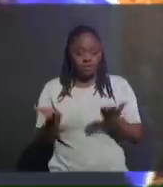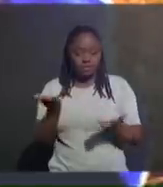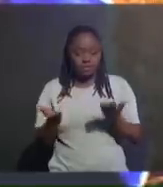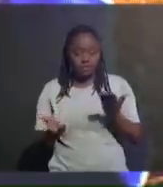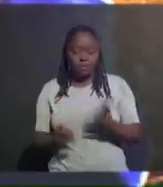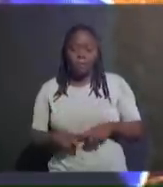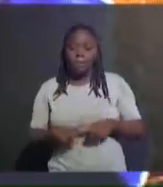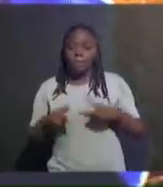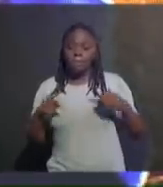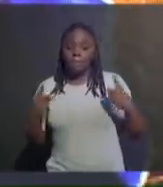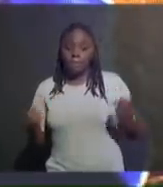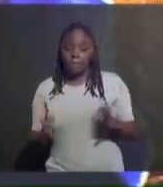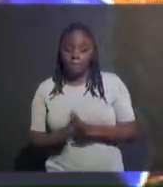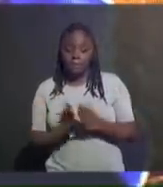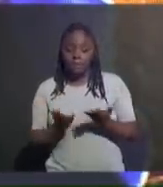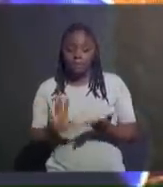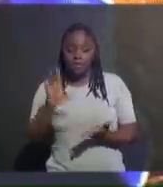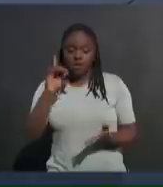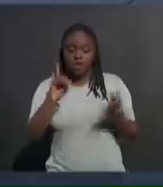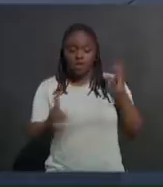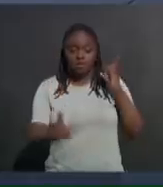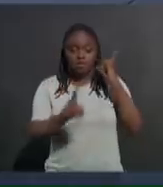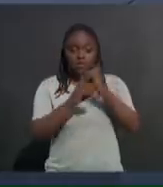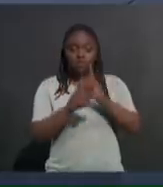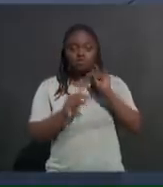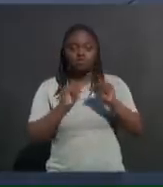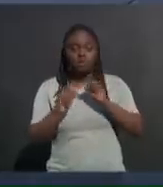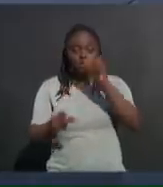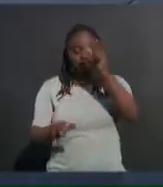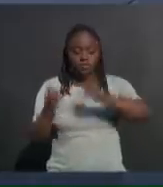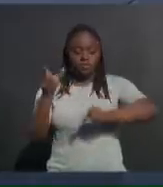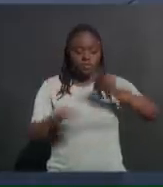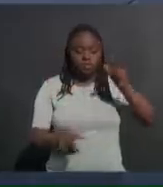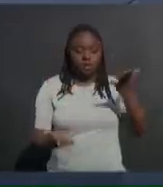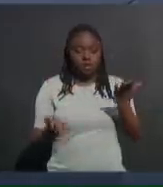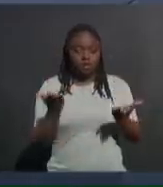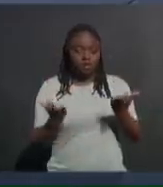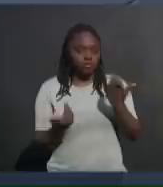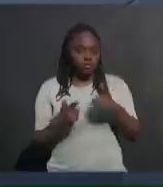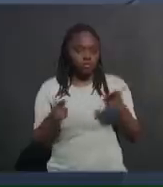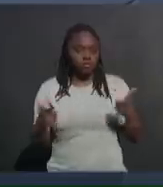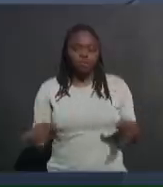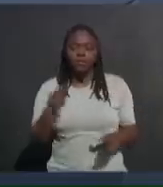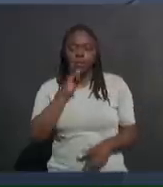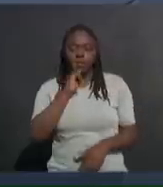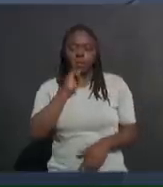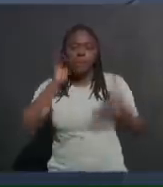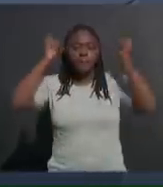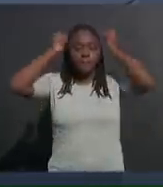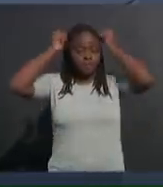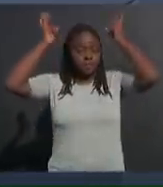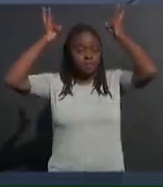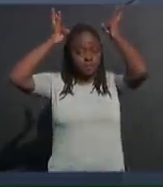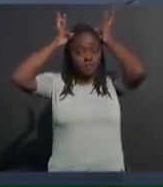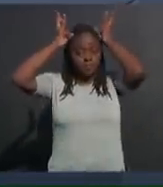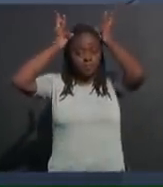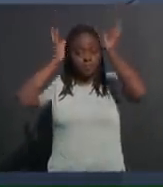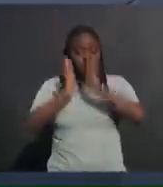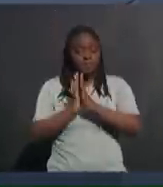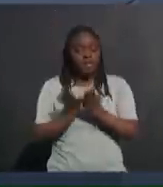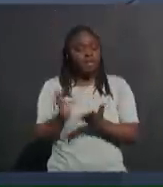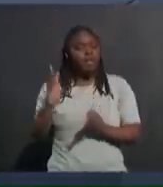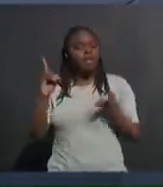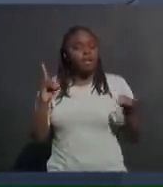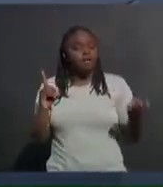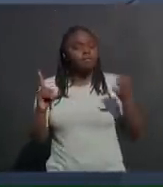Mas na Bíblia a gente encontra a história de pessoas desequilibradas. Quer ver alguns exemplos? Primeiro, Moisés. A Bíblia diz que houve um